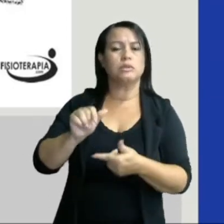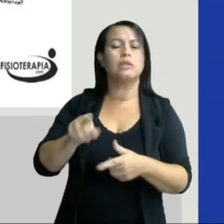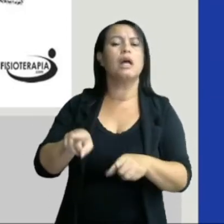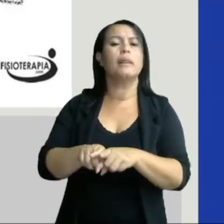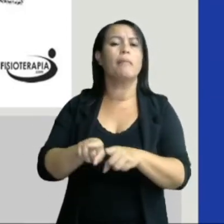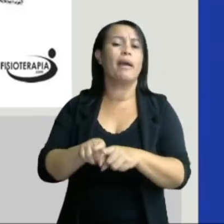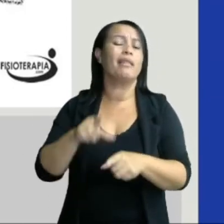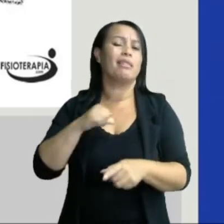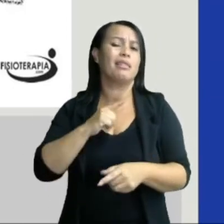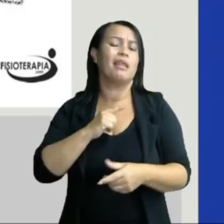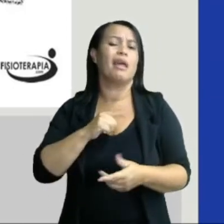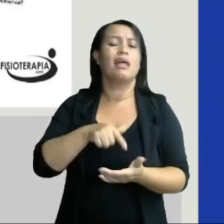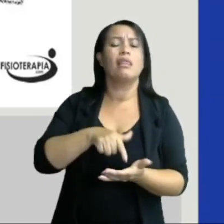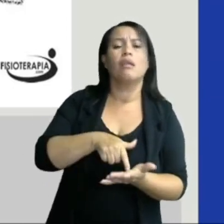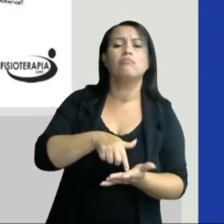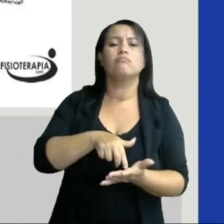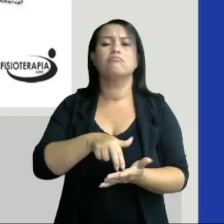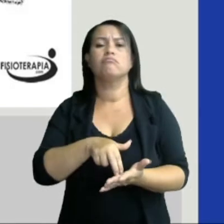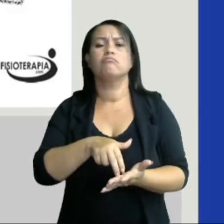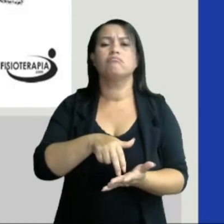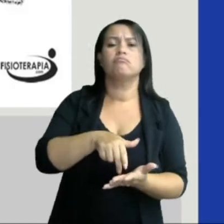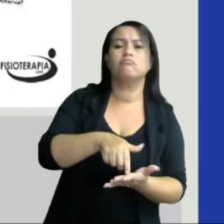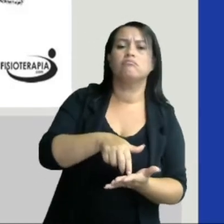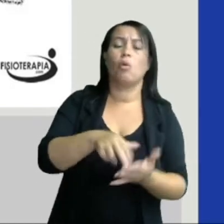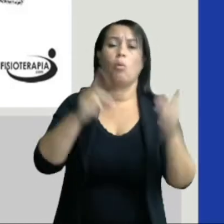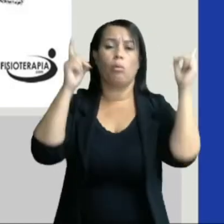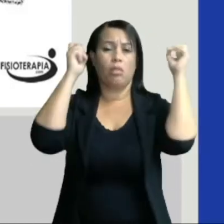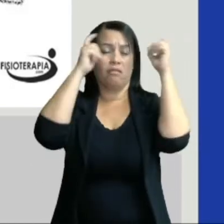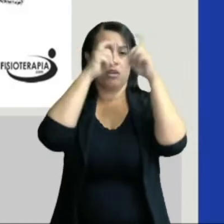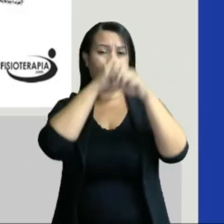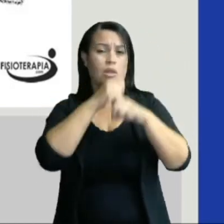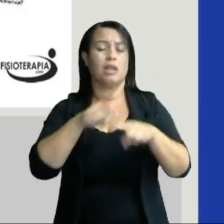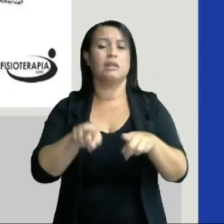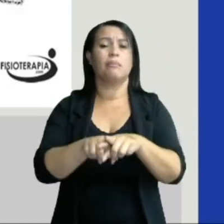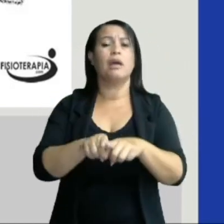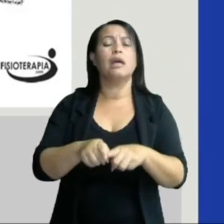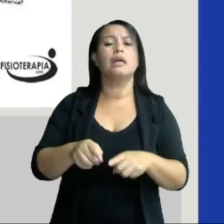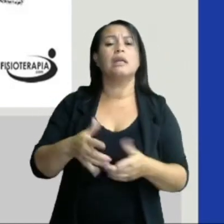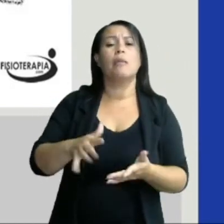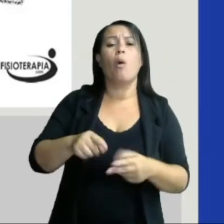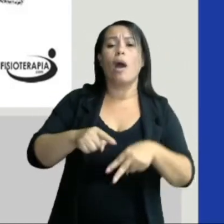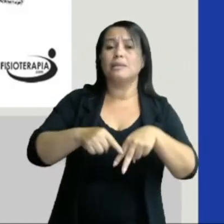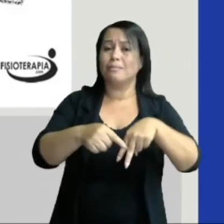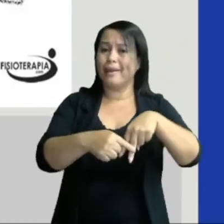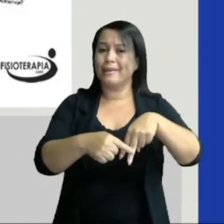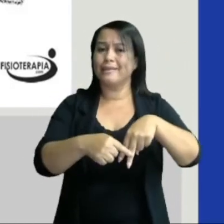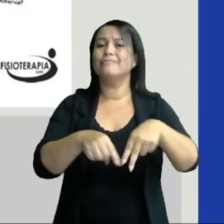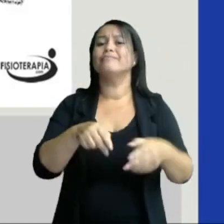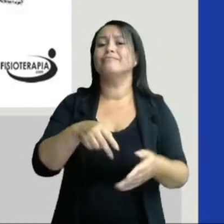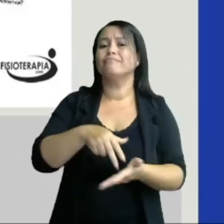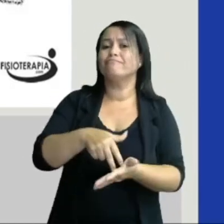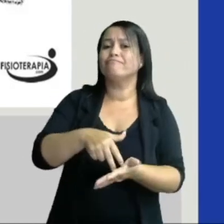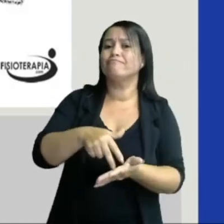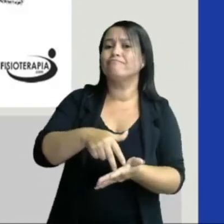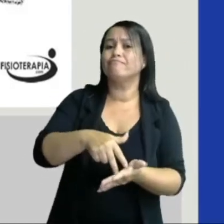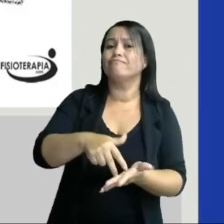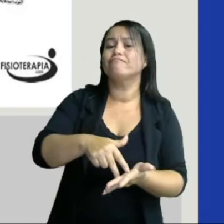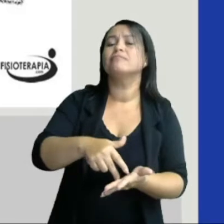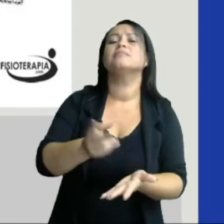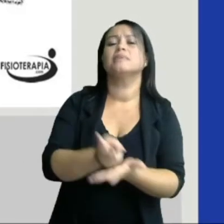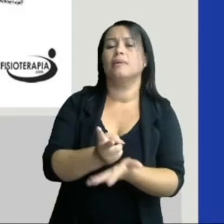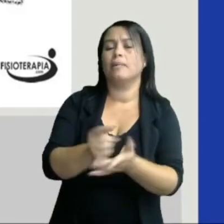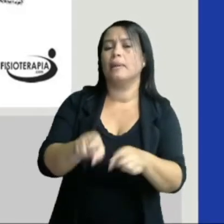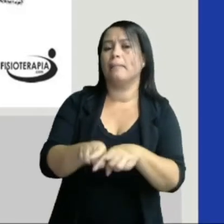embaralhada, andando com passos lentos, uma rigidez e um tremor nas pernas. O